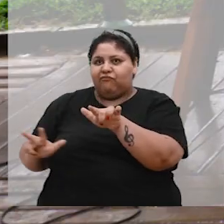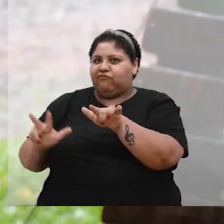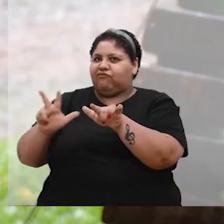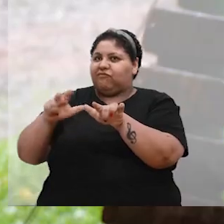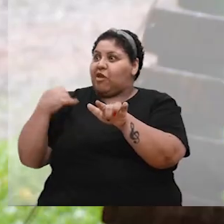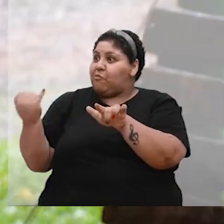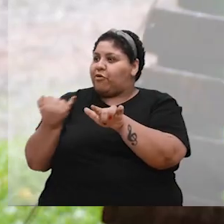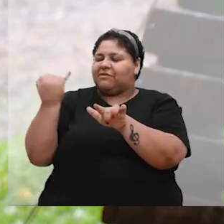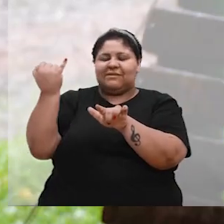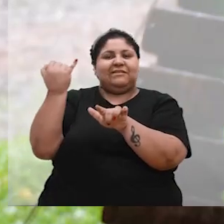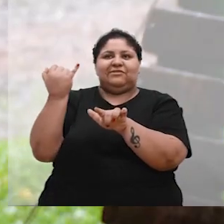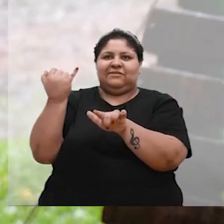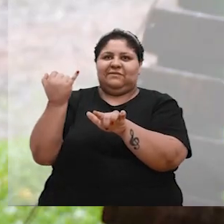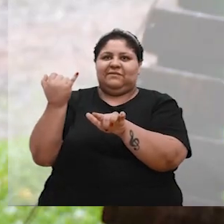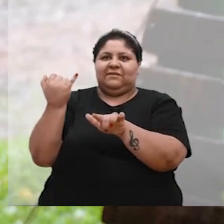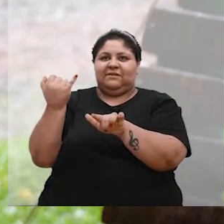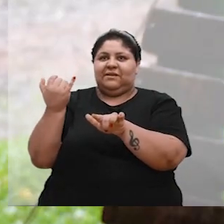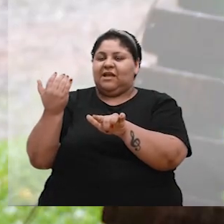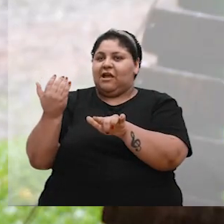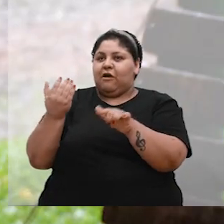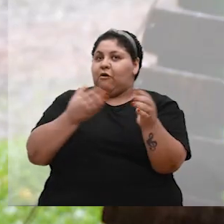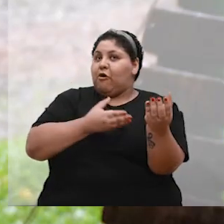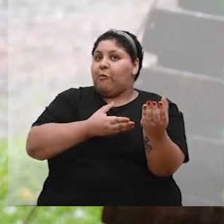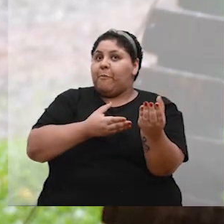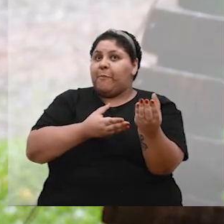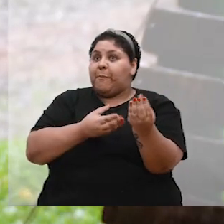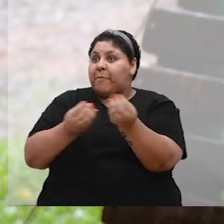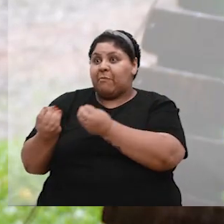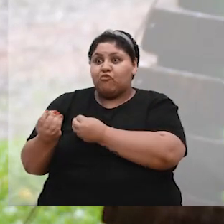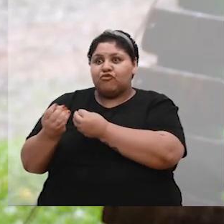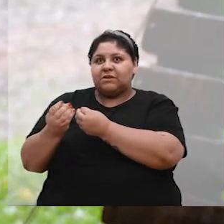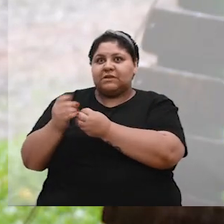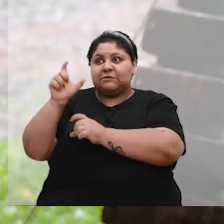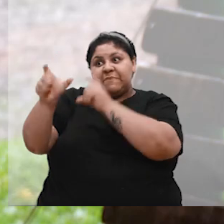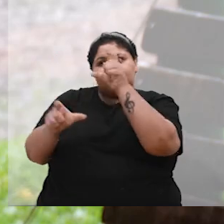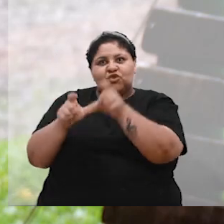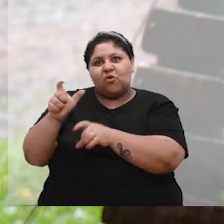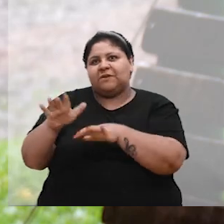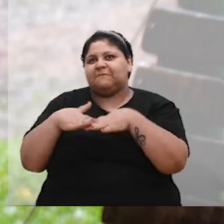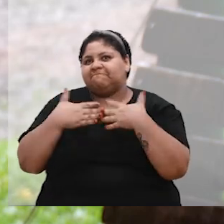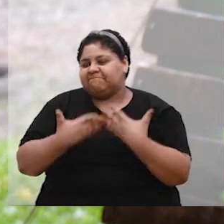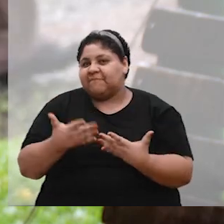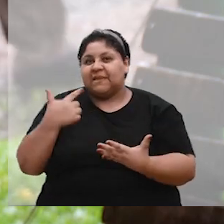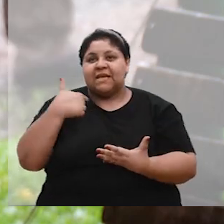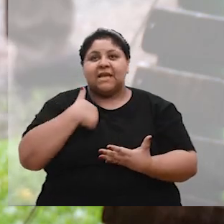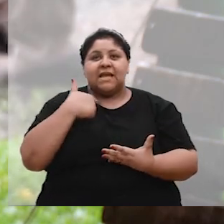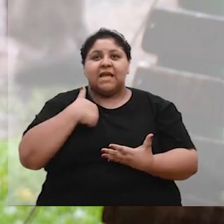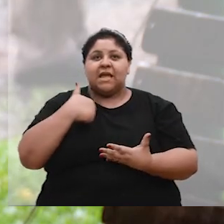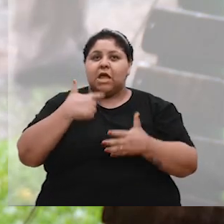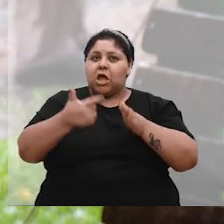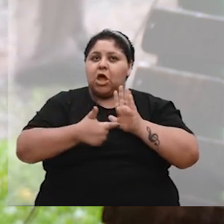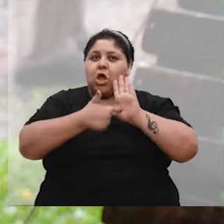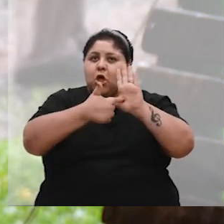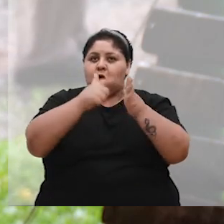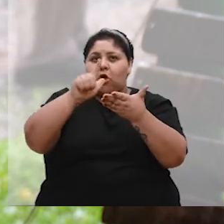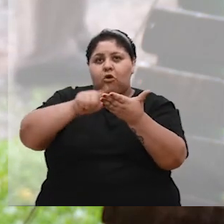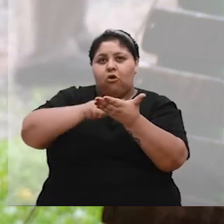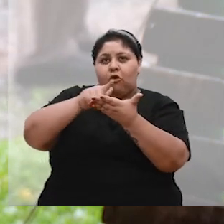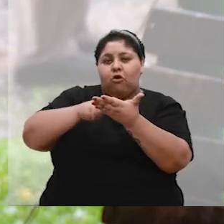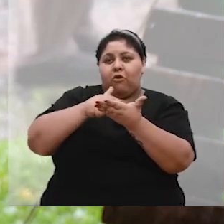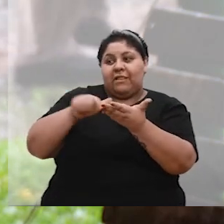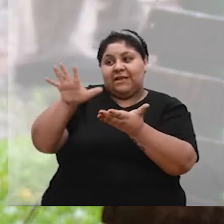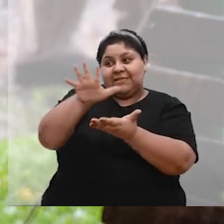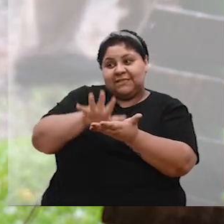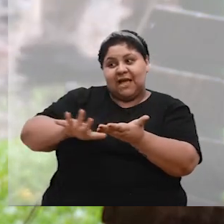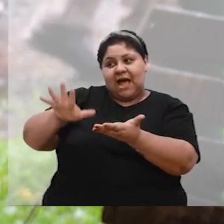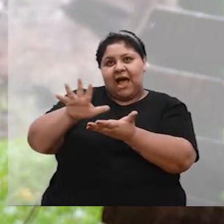tão significativo para grande parte da comunidade. Então, eu publiquei diversos livros nessa direção,